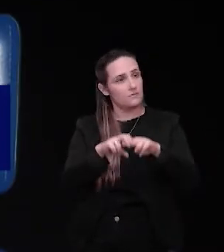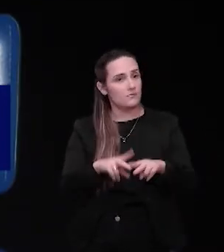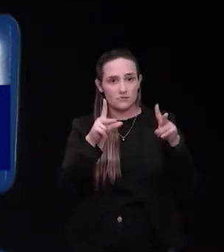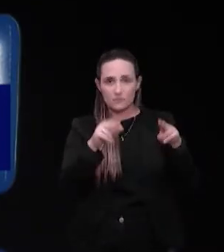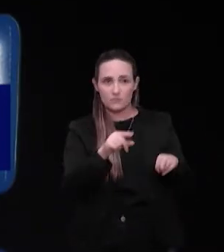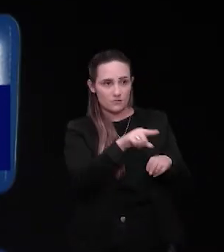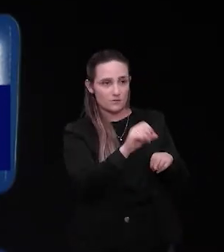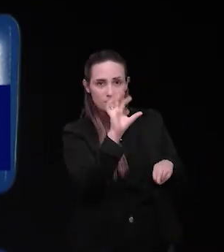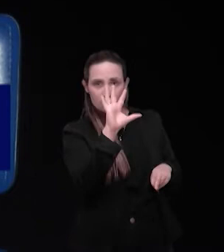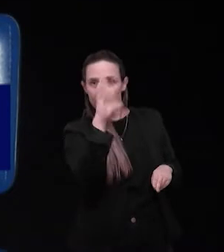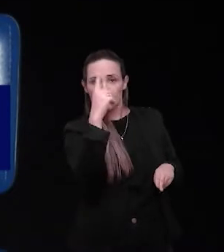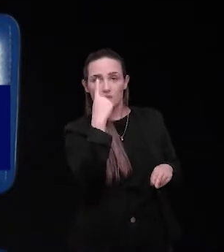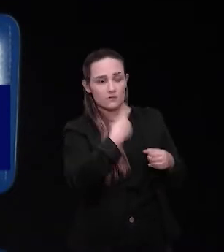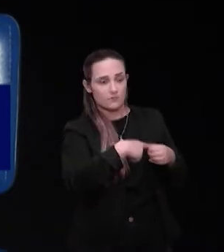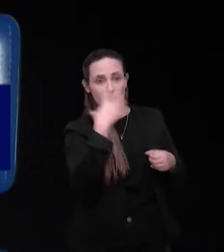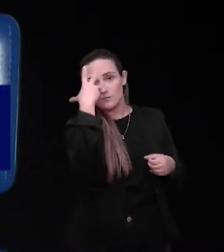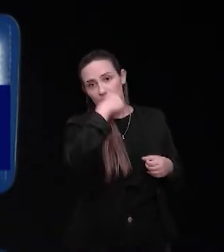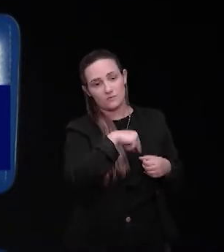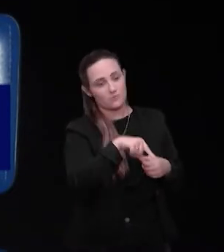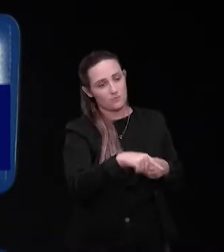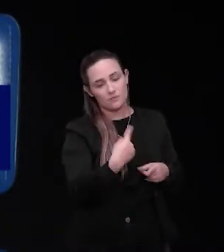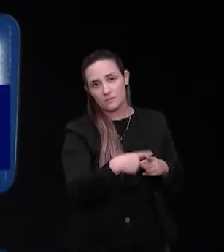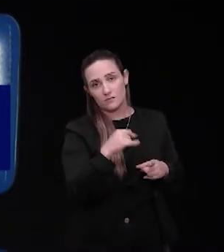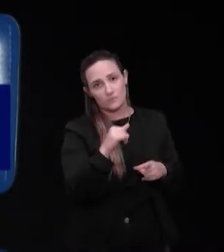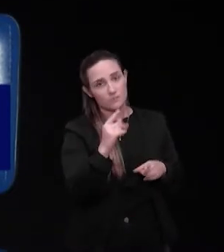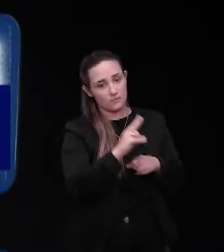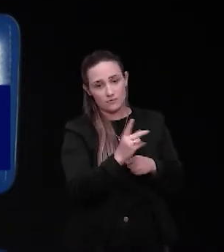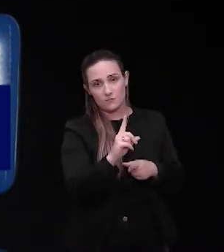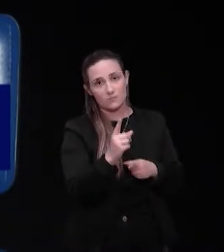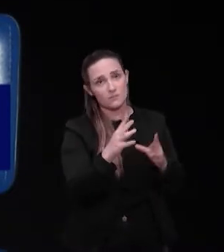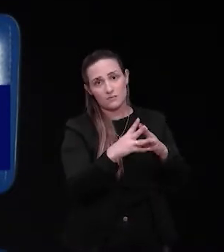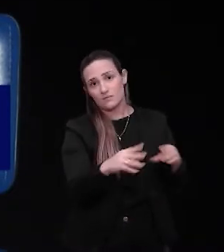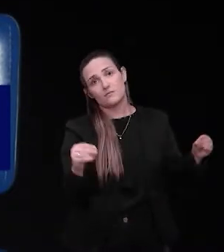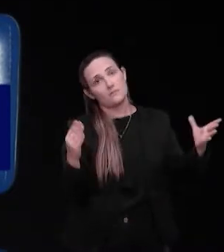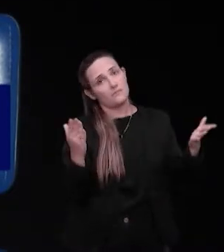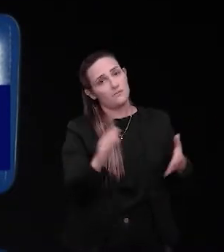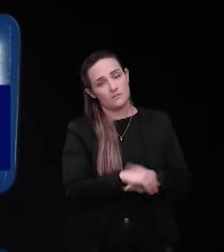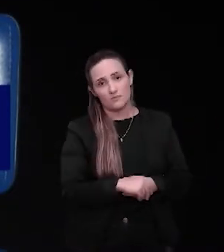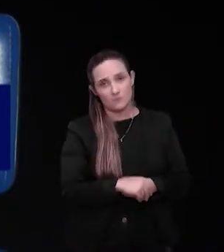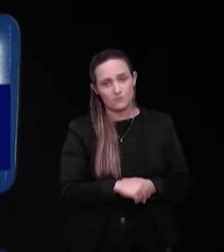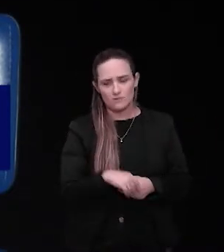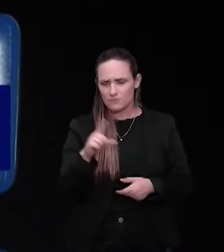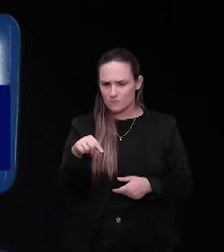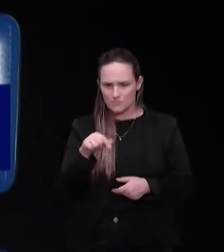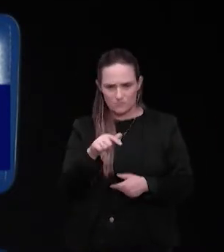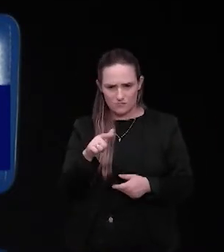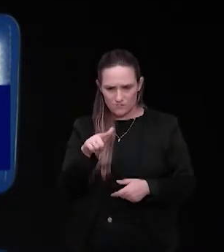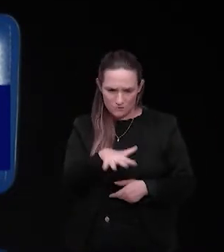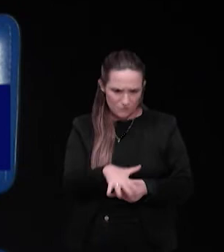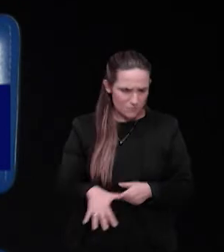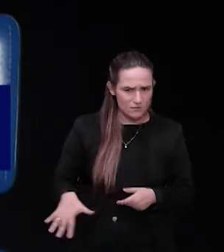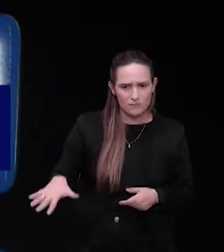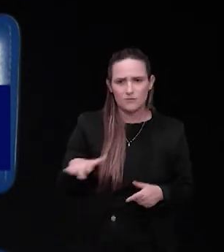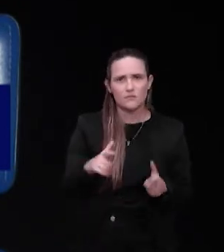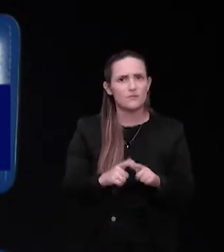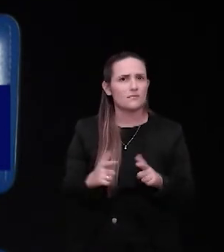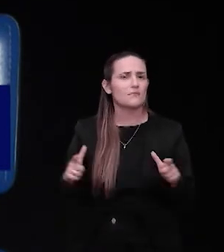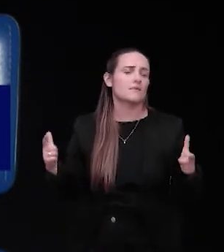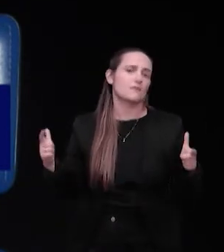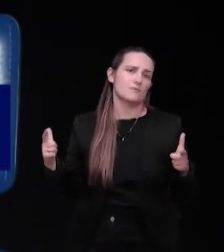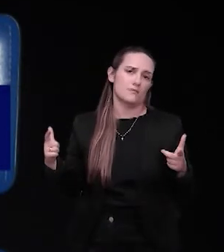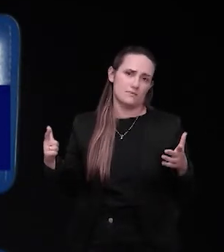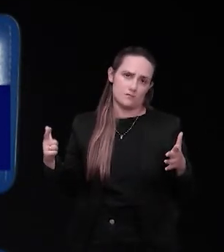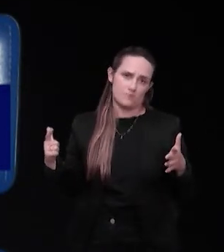acontecendo em Bonito também. Você tem que cuidar, acompanhar, porque senão daqui a pouco você não tem mais. É uma região, por mais que seja grande, ela é muito dependente